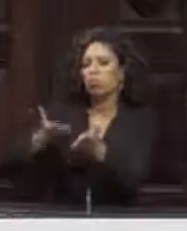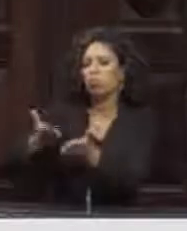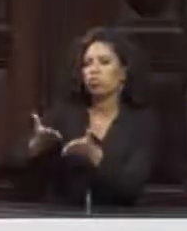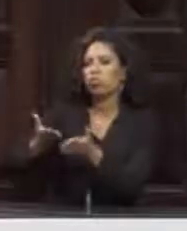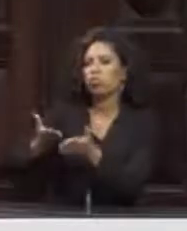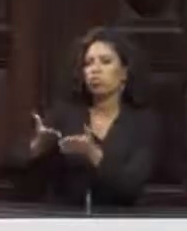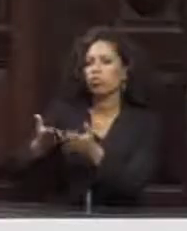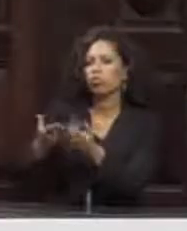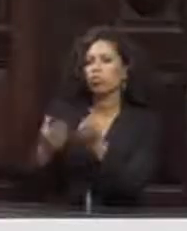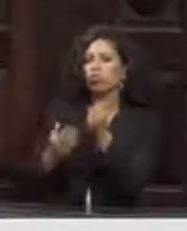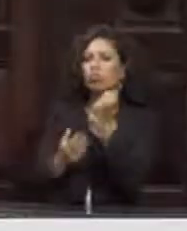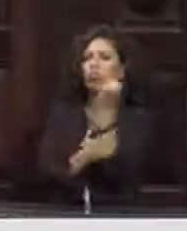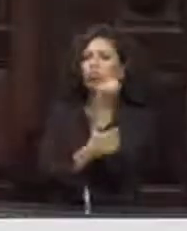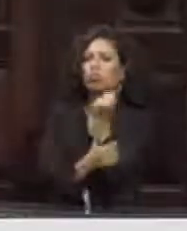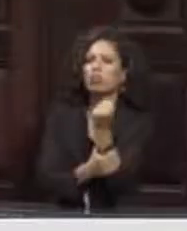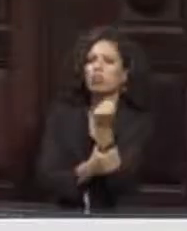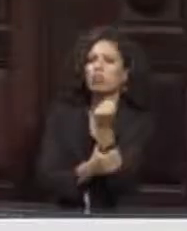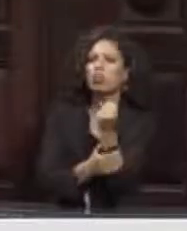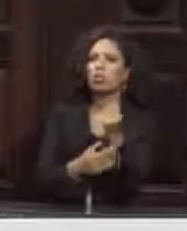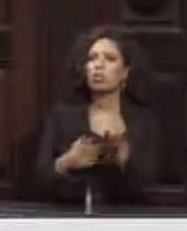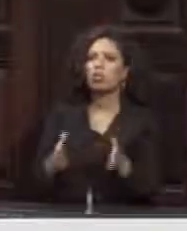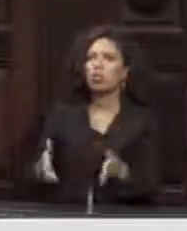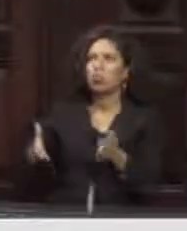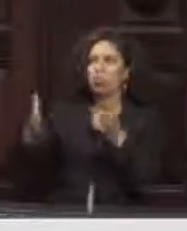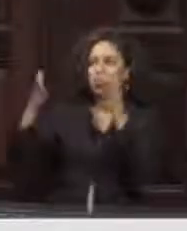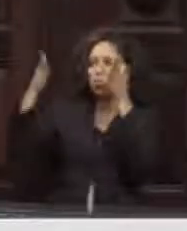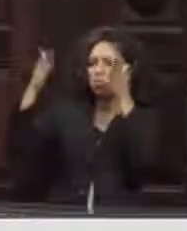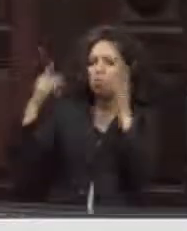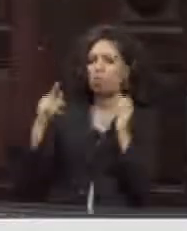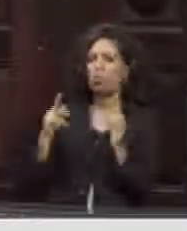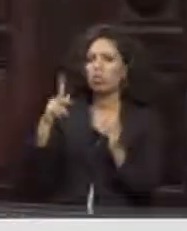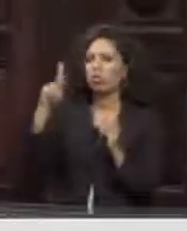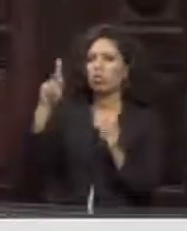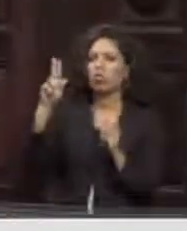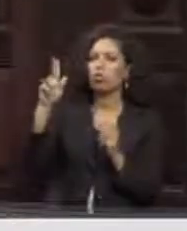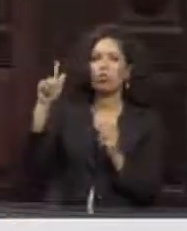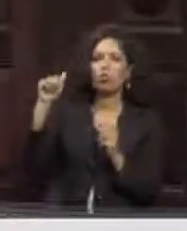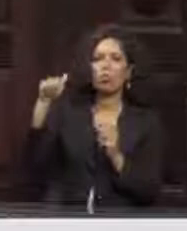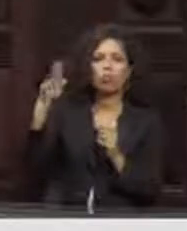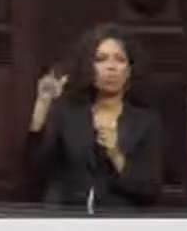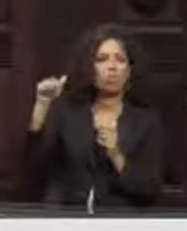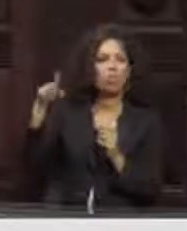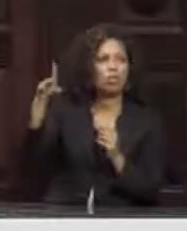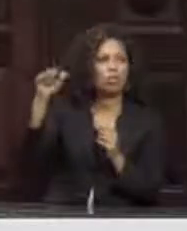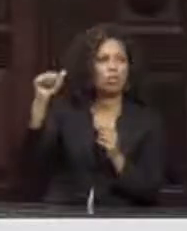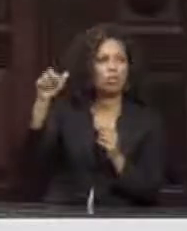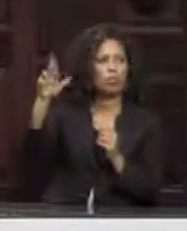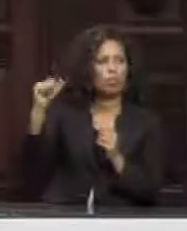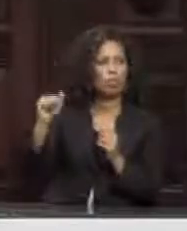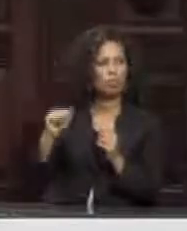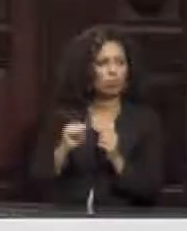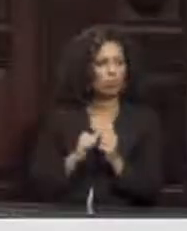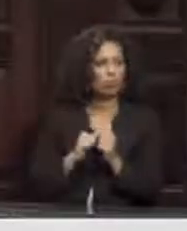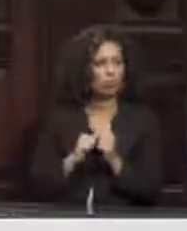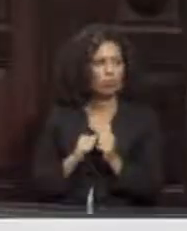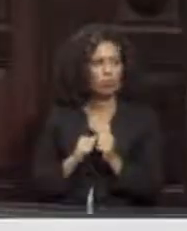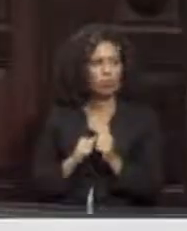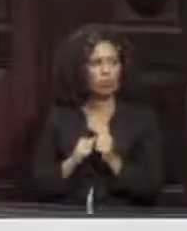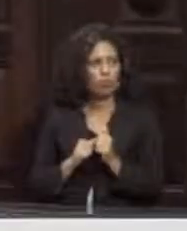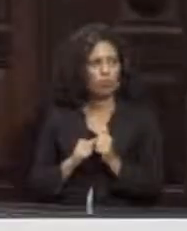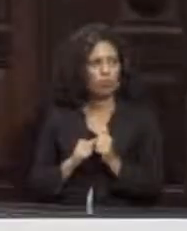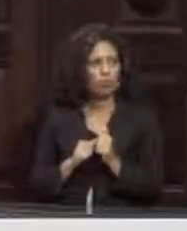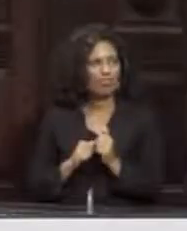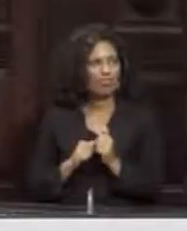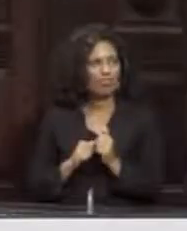da colina, guardamos fiel vigilância. E eu estava aqui olhando a disciplina, né?